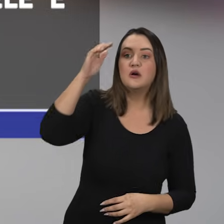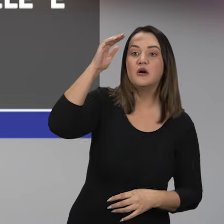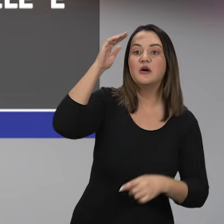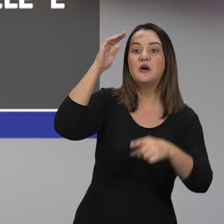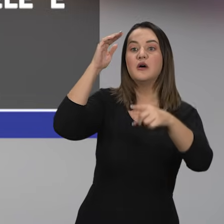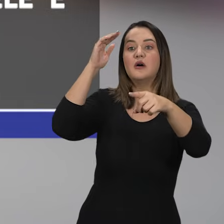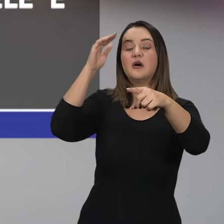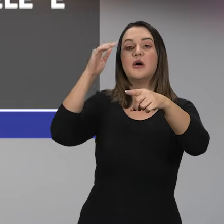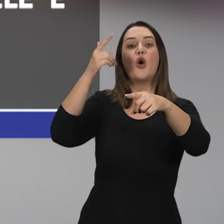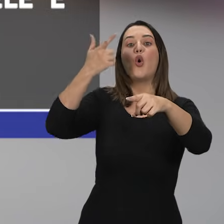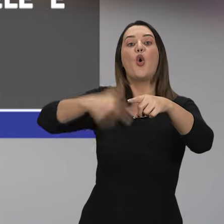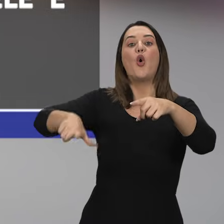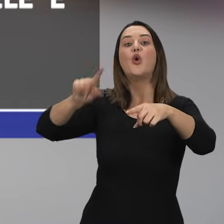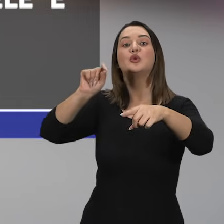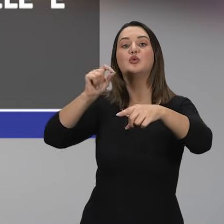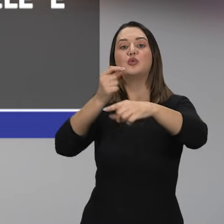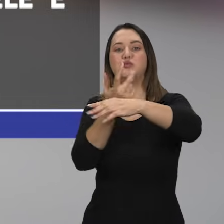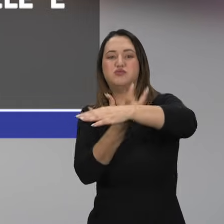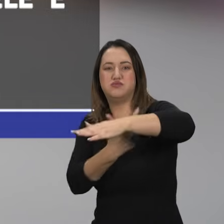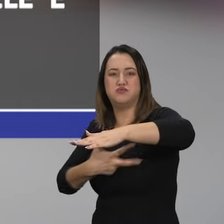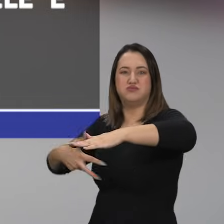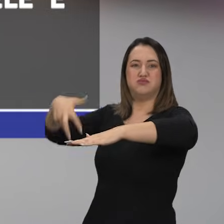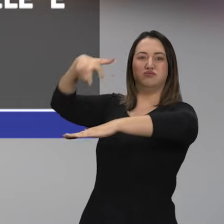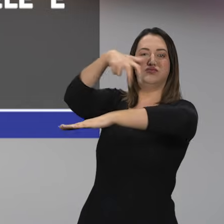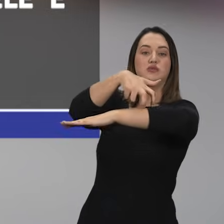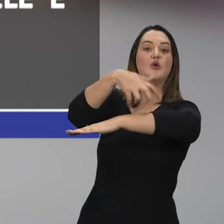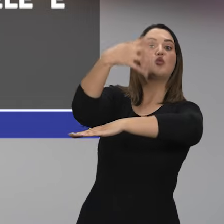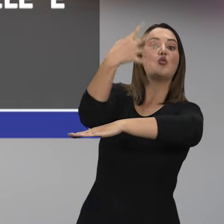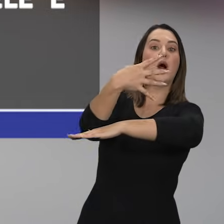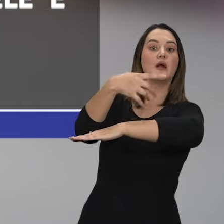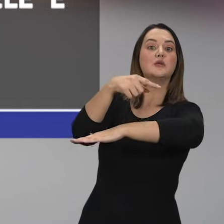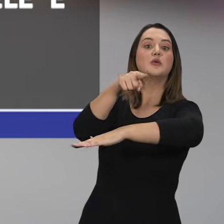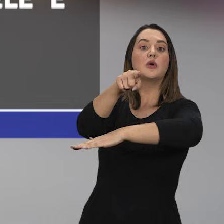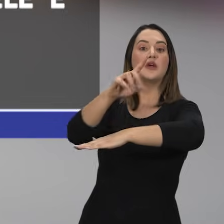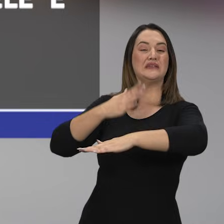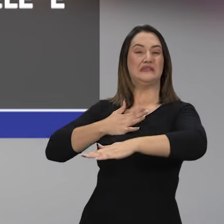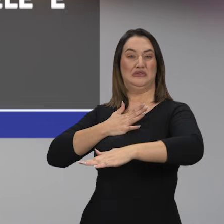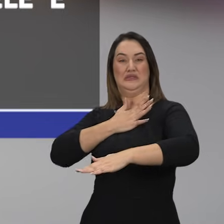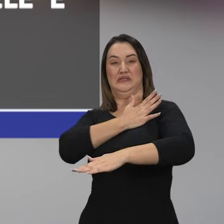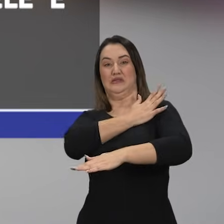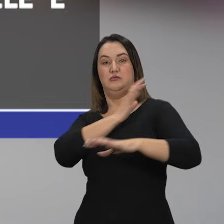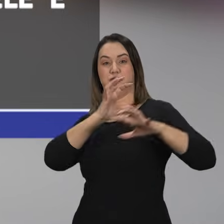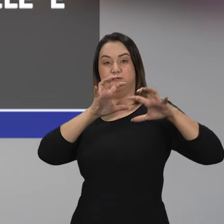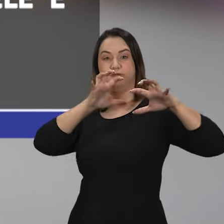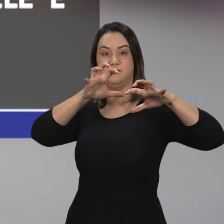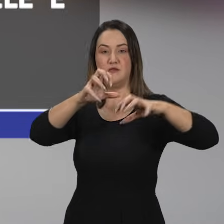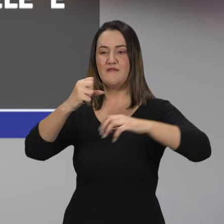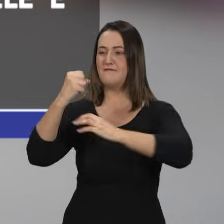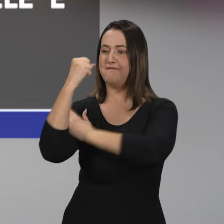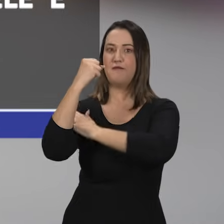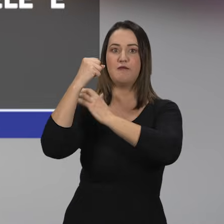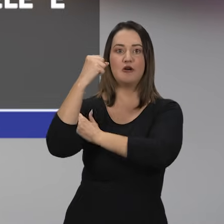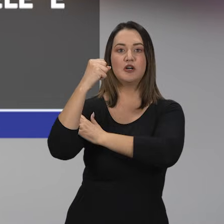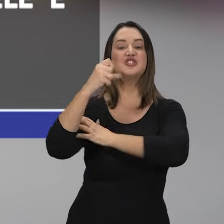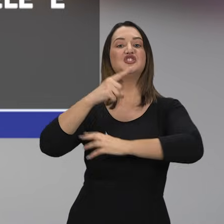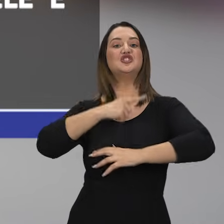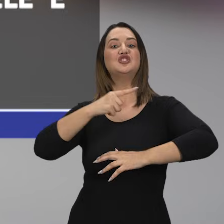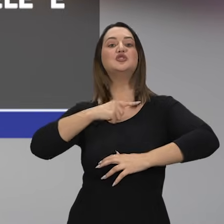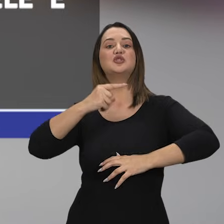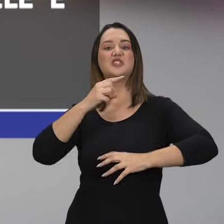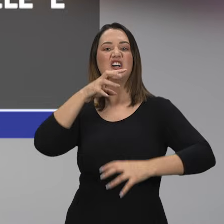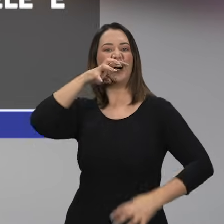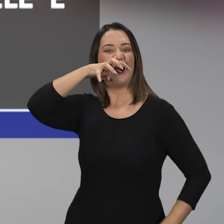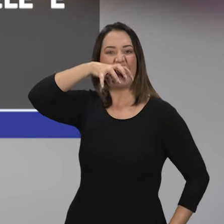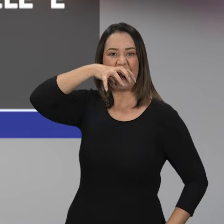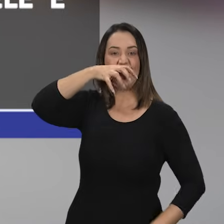e olhando nas visões da noite, e eis aqui o 4º animal, terrível e espantoso, e sobremodo forte, o